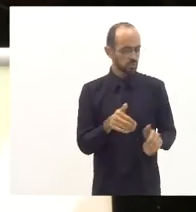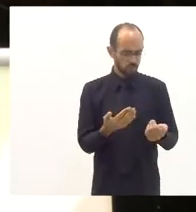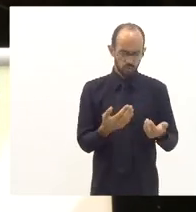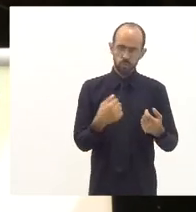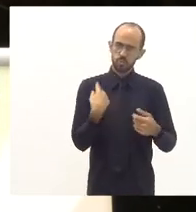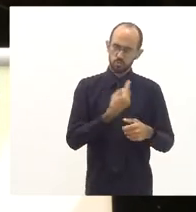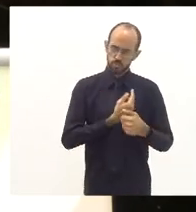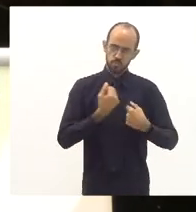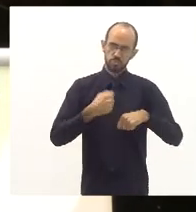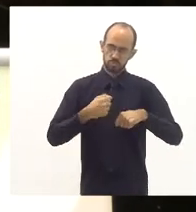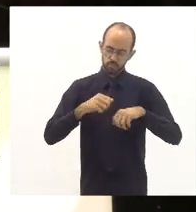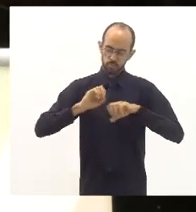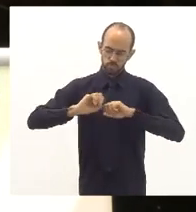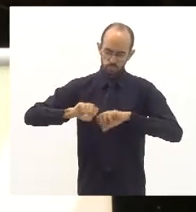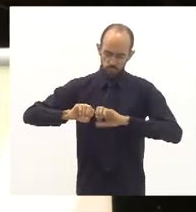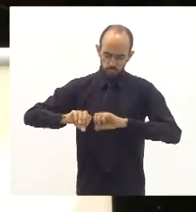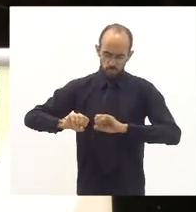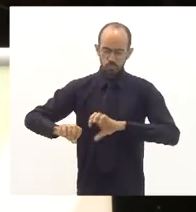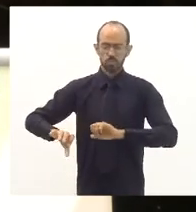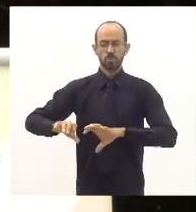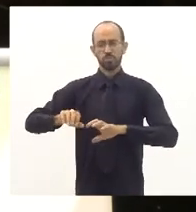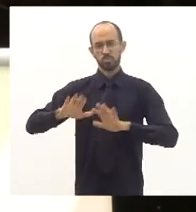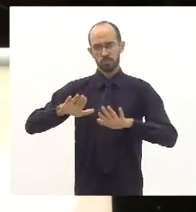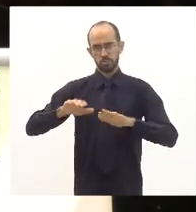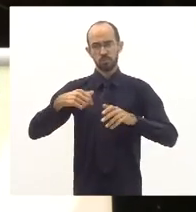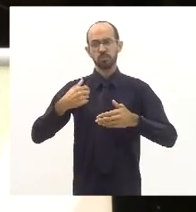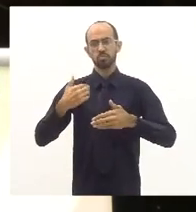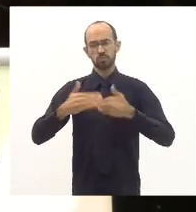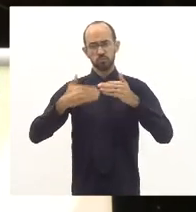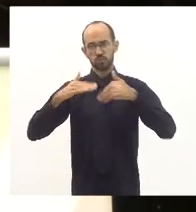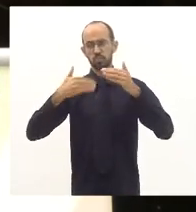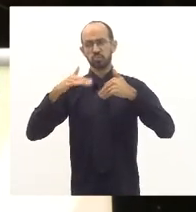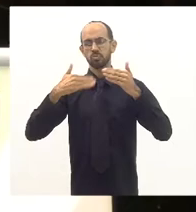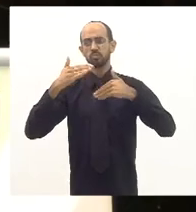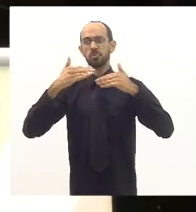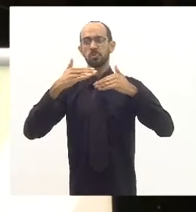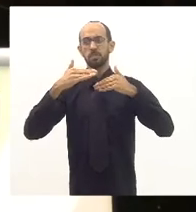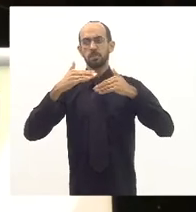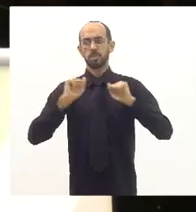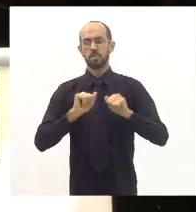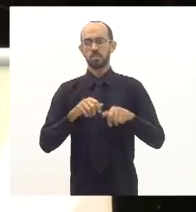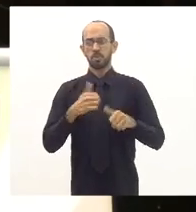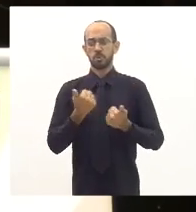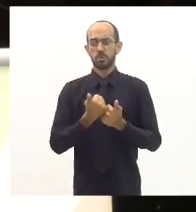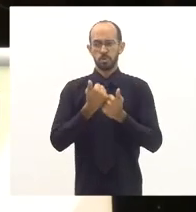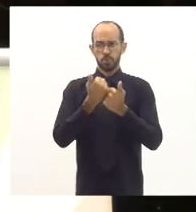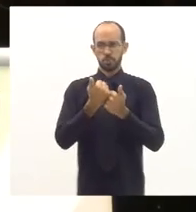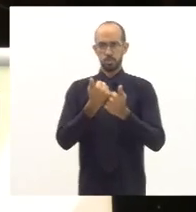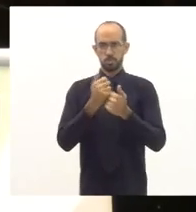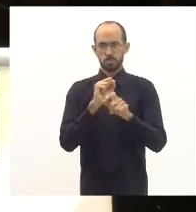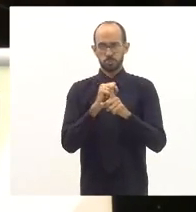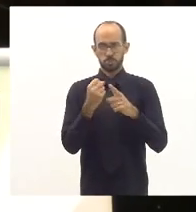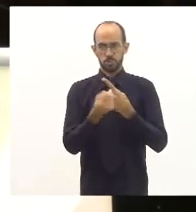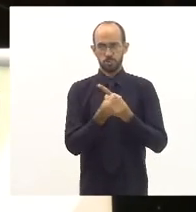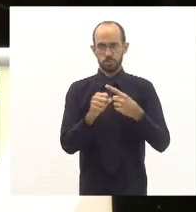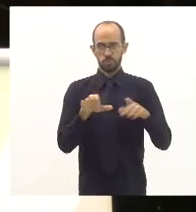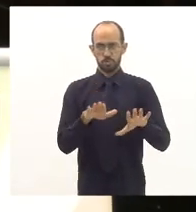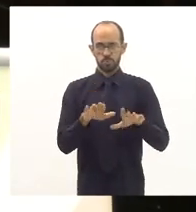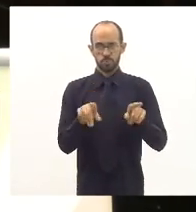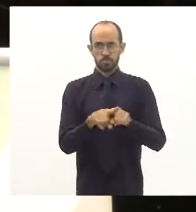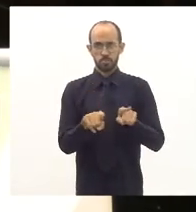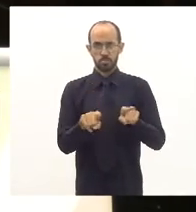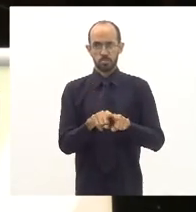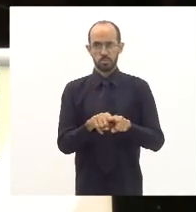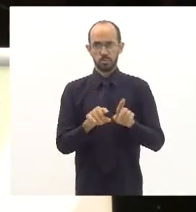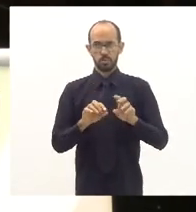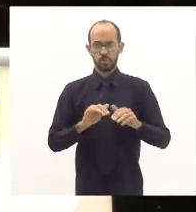trabalhado, mas nós seguimos nesse caminho, sempre contando com o apoio não só da sociedade, mas de todos